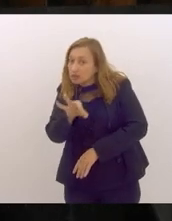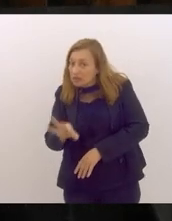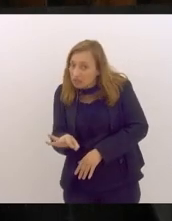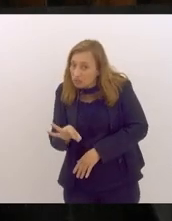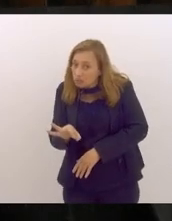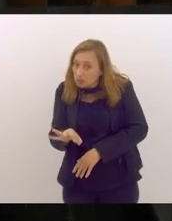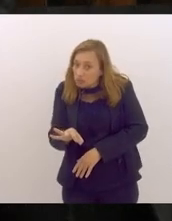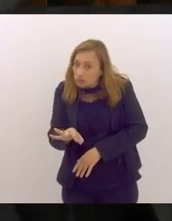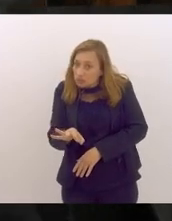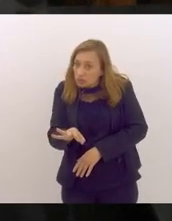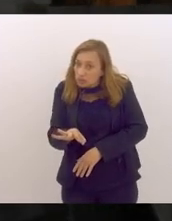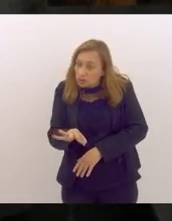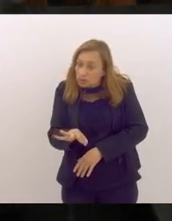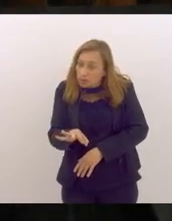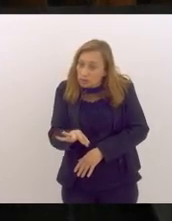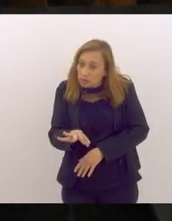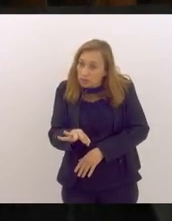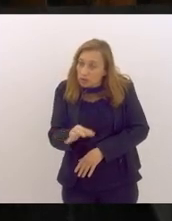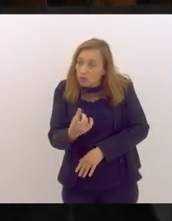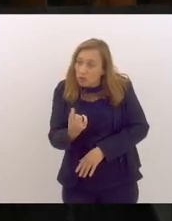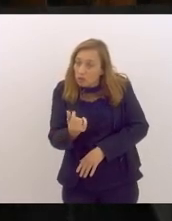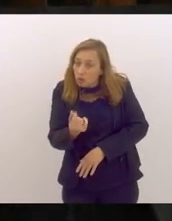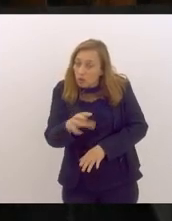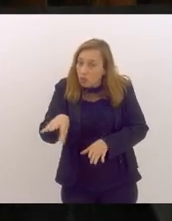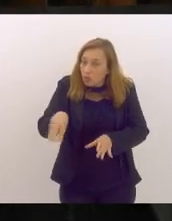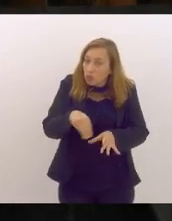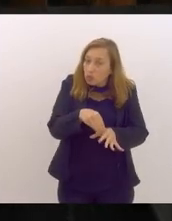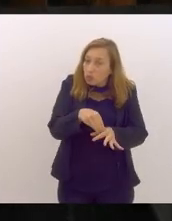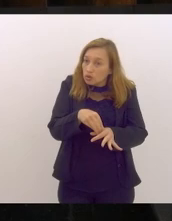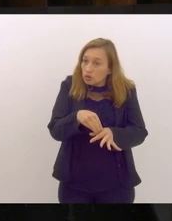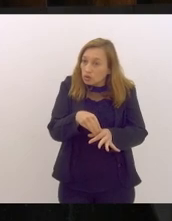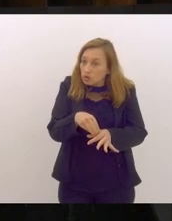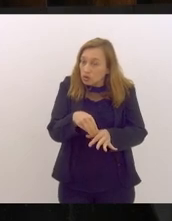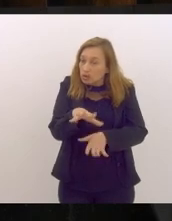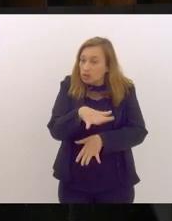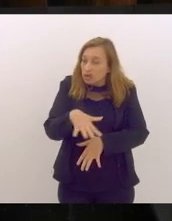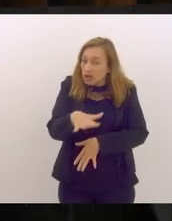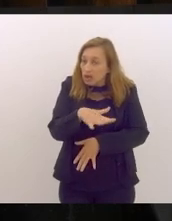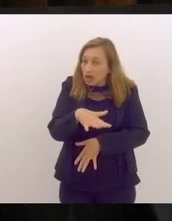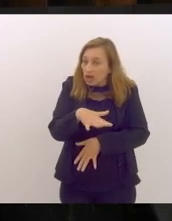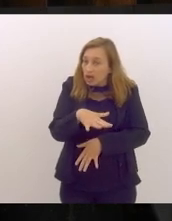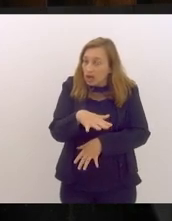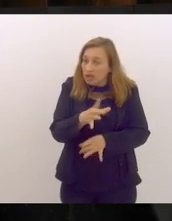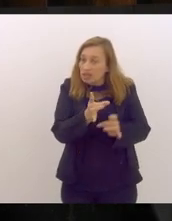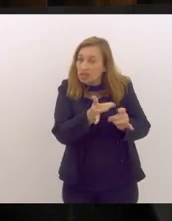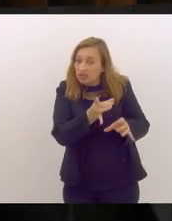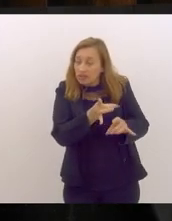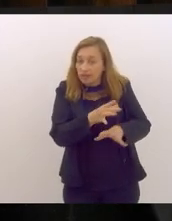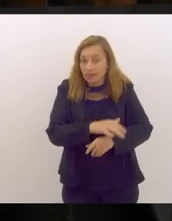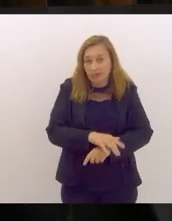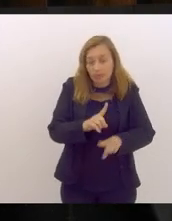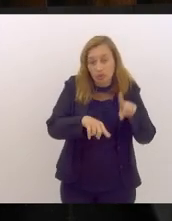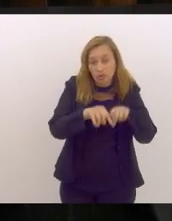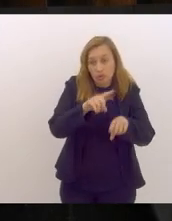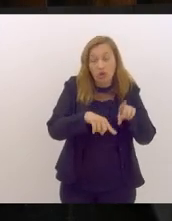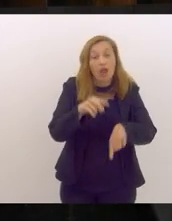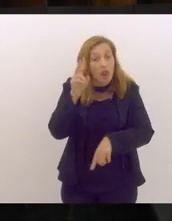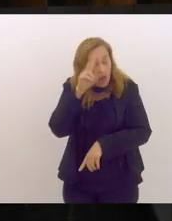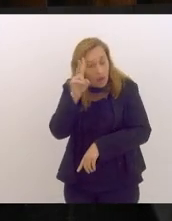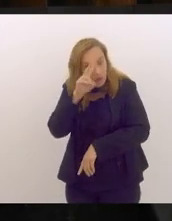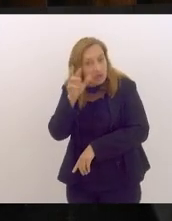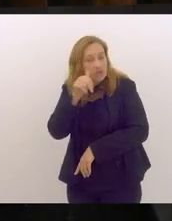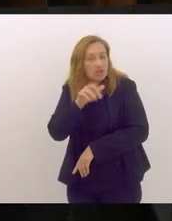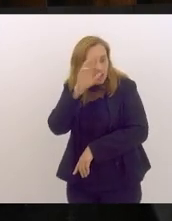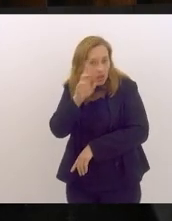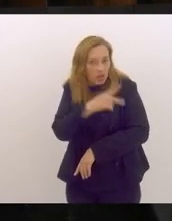25% a margem de valor agregado do setor atacadista. A senhora lembra, senhora